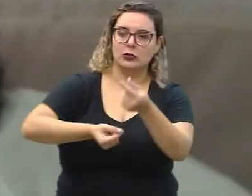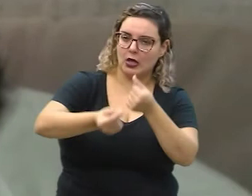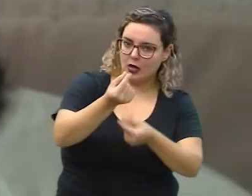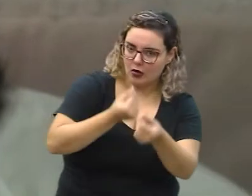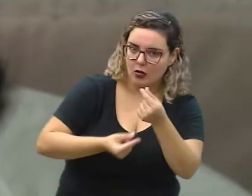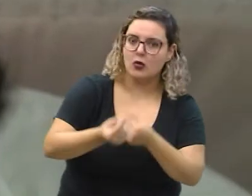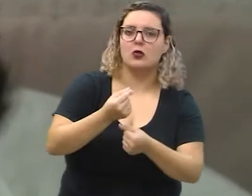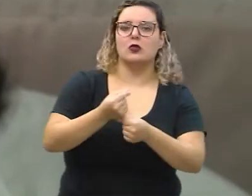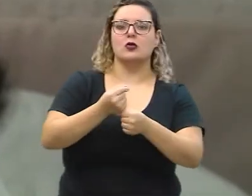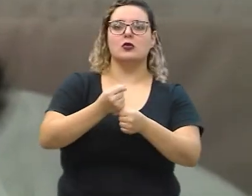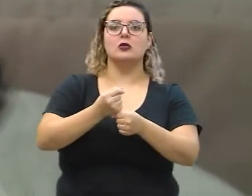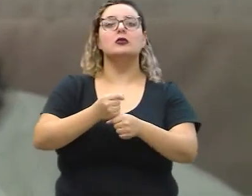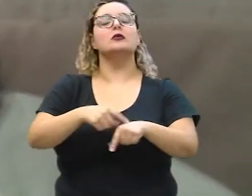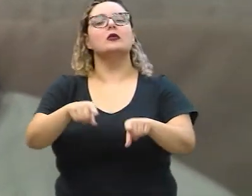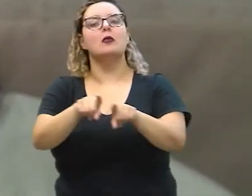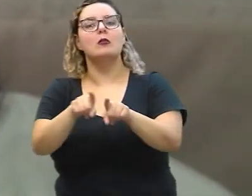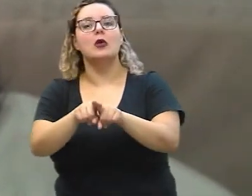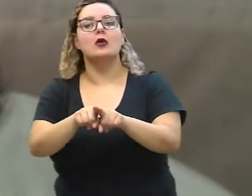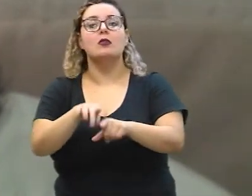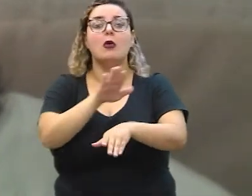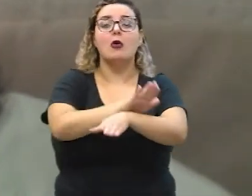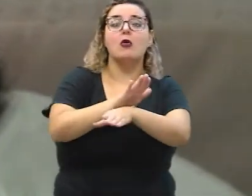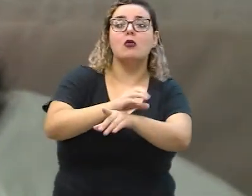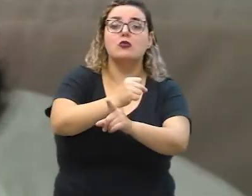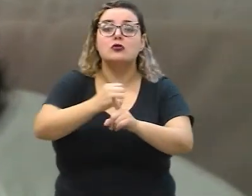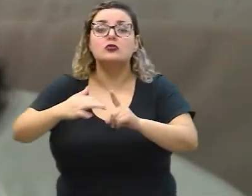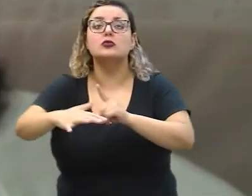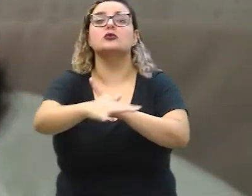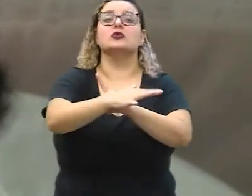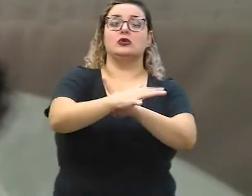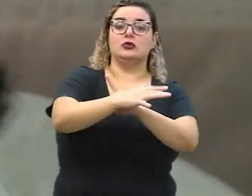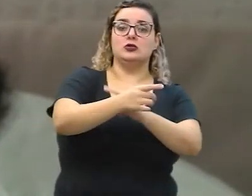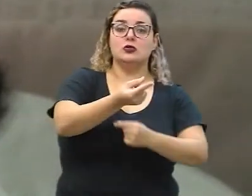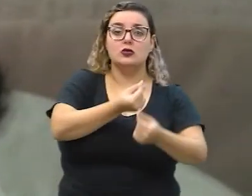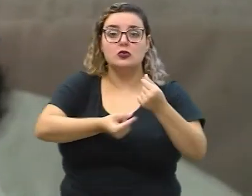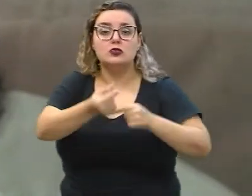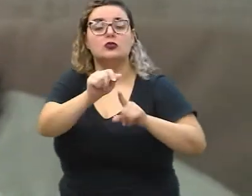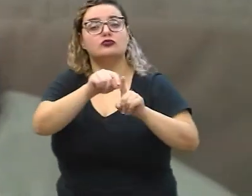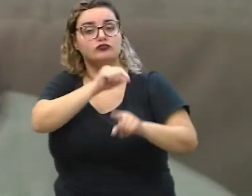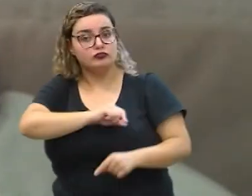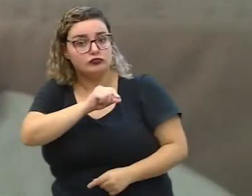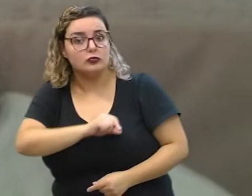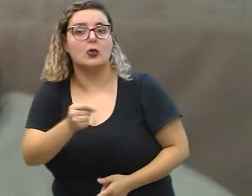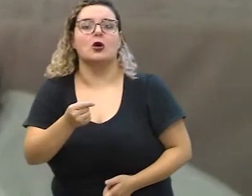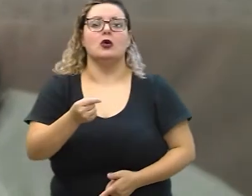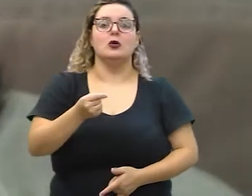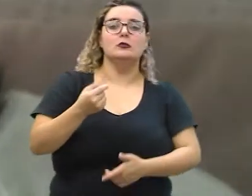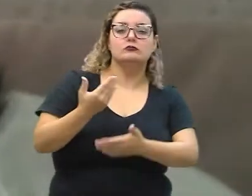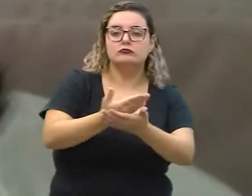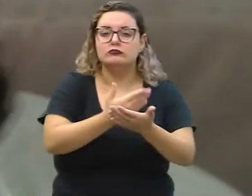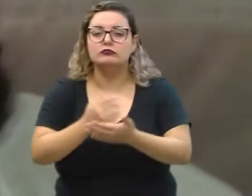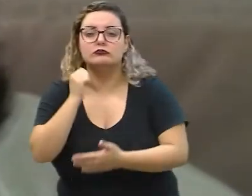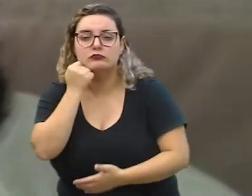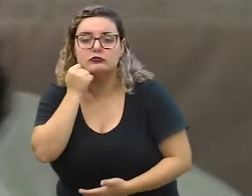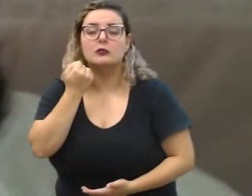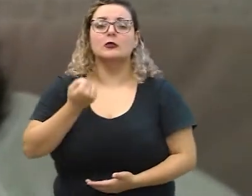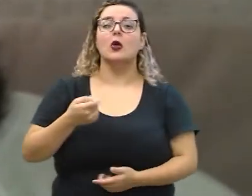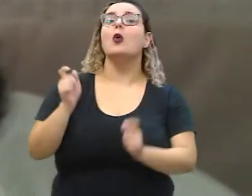da economia, da assistência social, do orçamento, das ciências sociais, sobre